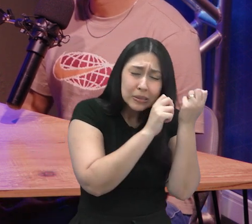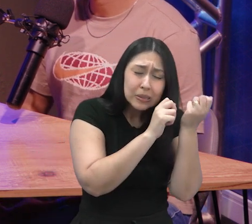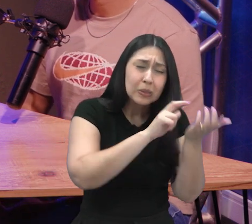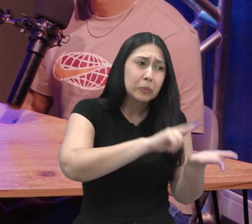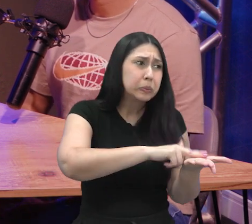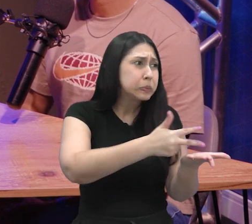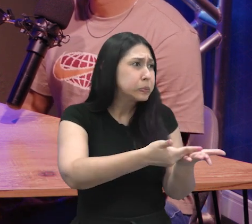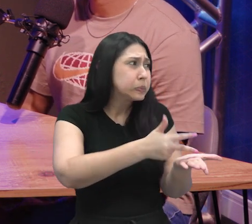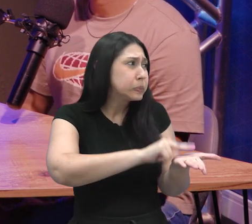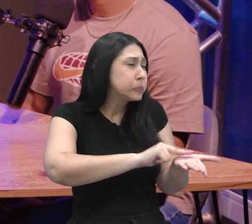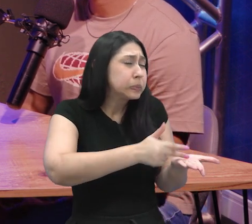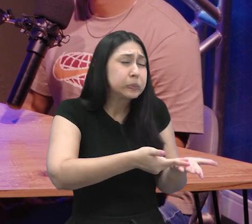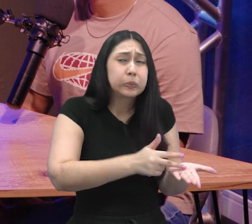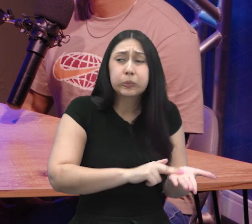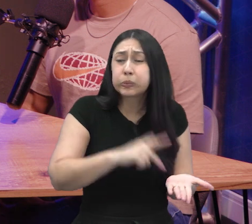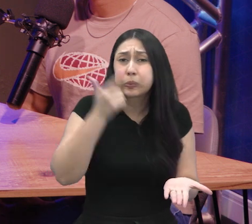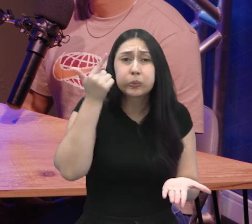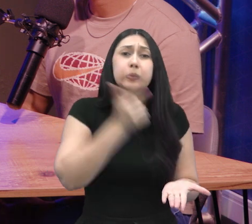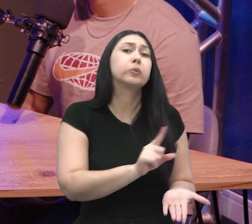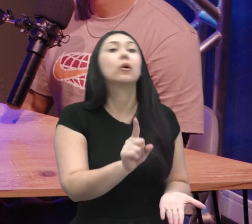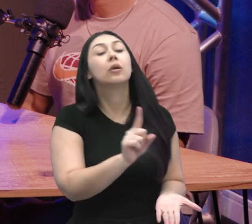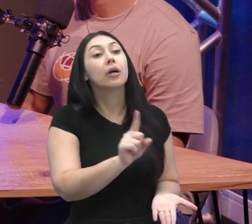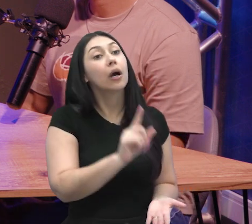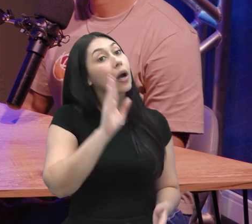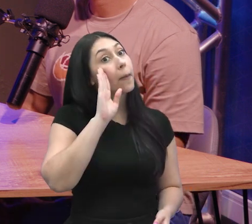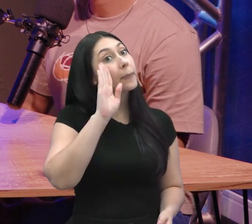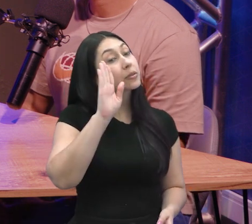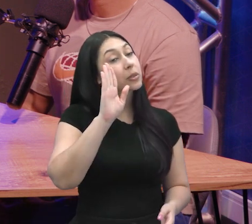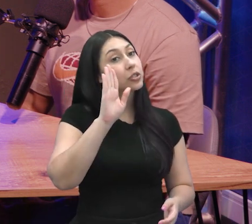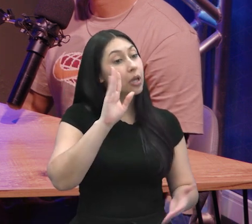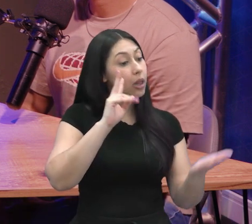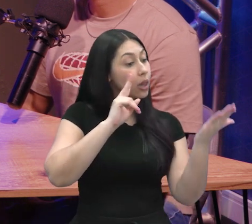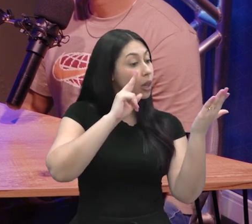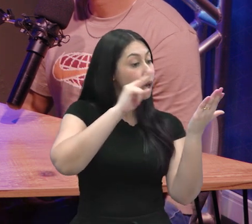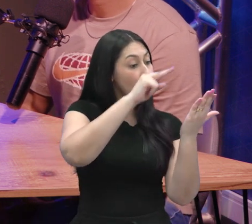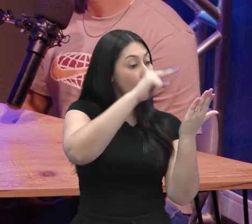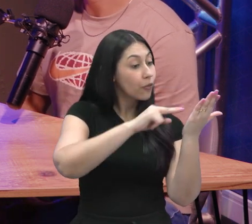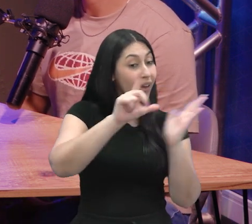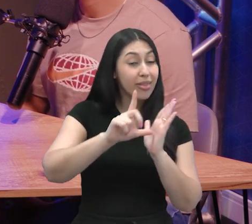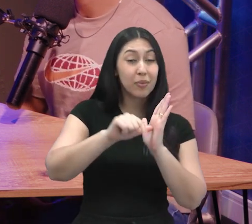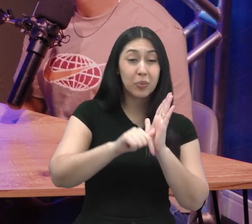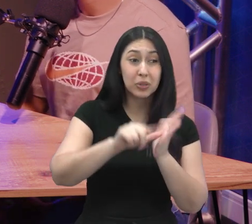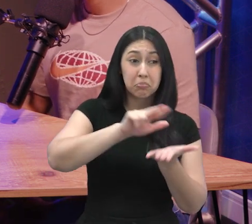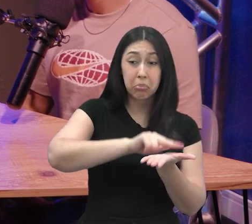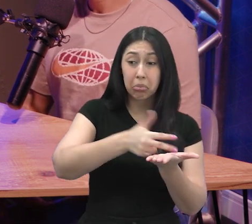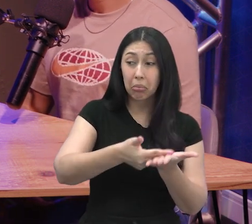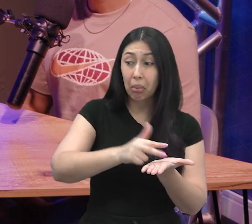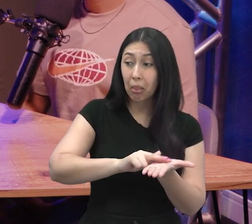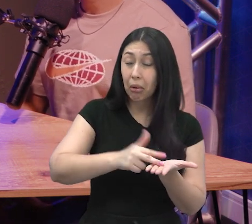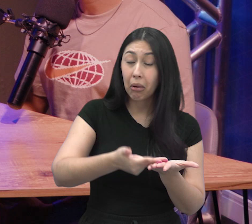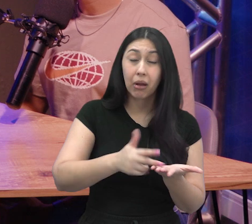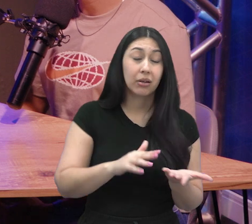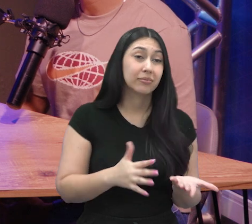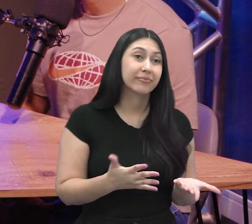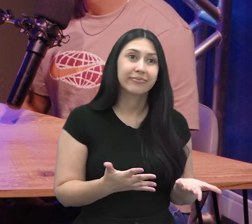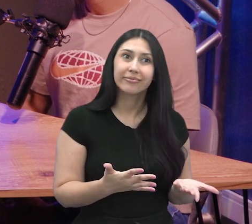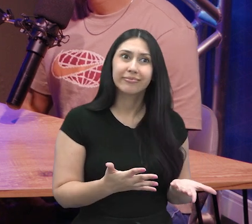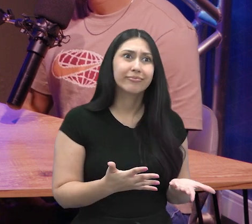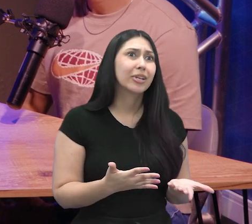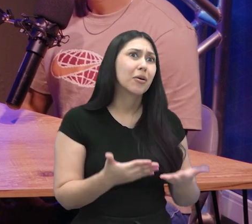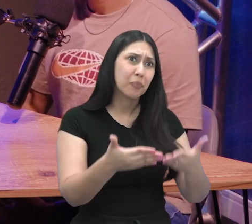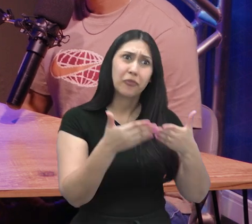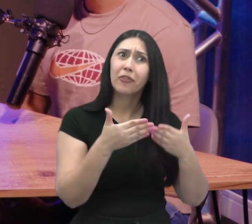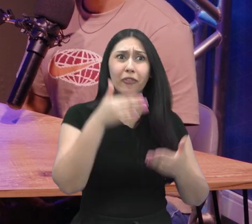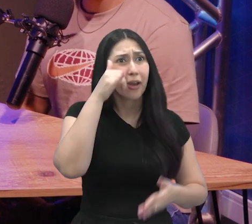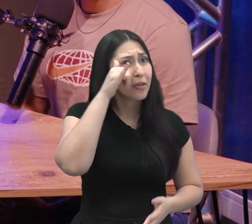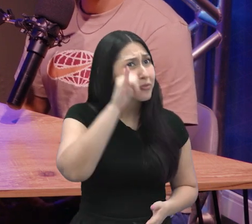ou dificuldade, né, para dormir, principalmente depois, né, de consumir esse tipo de conteúdo antes de dormir, o que é uma prática completamente